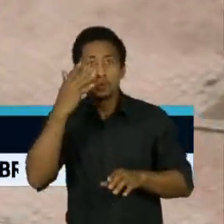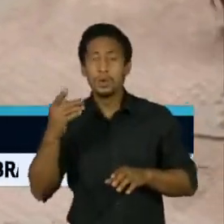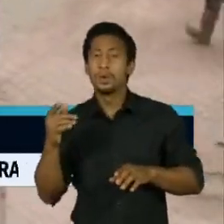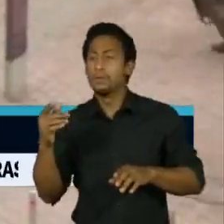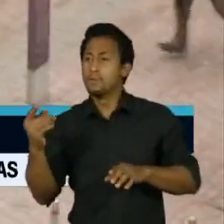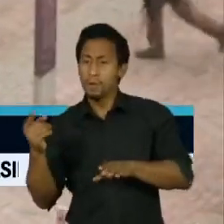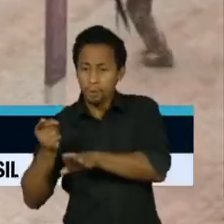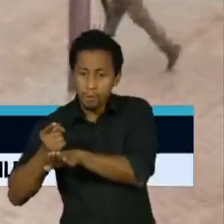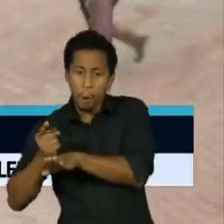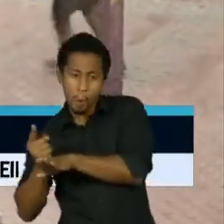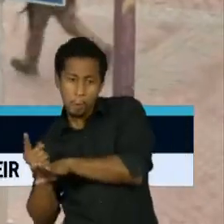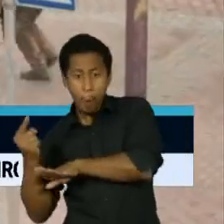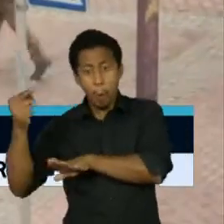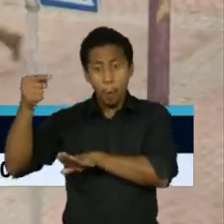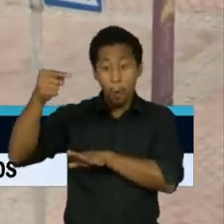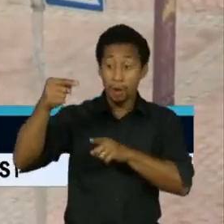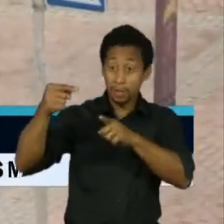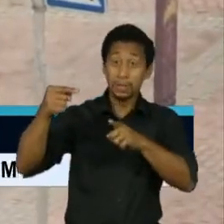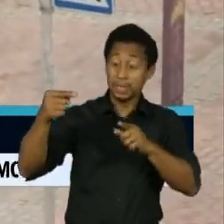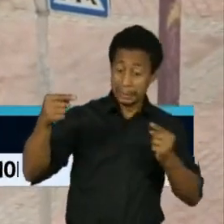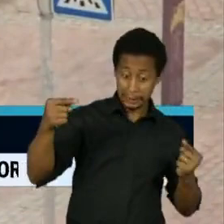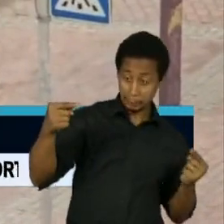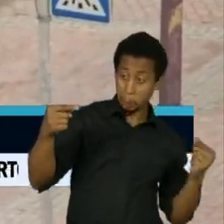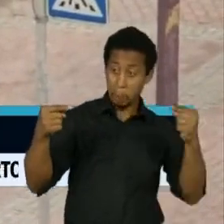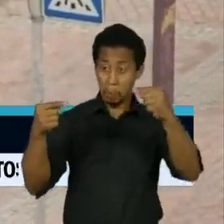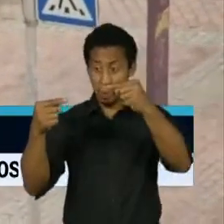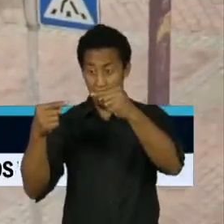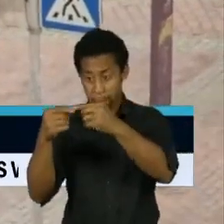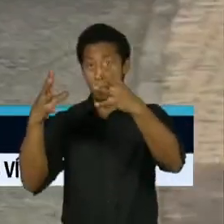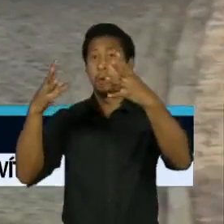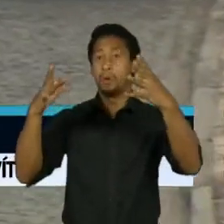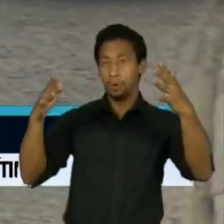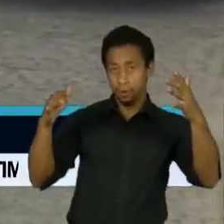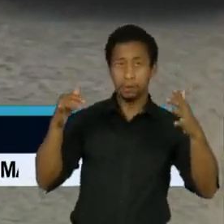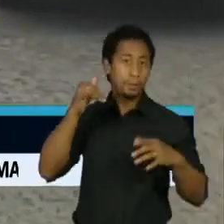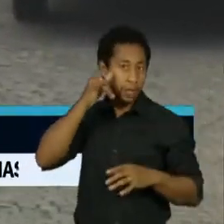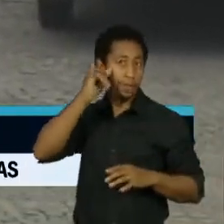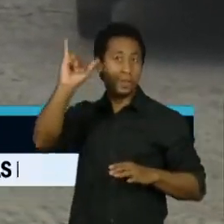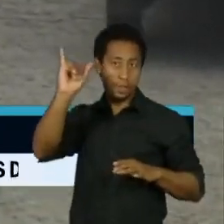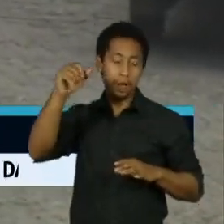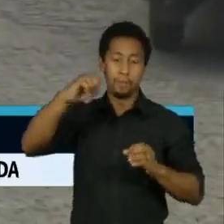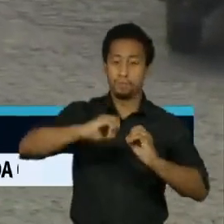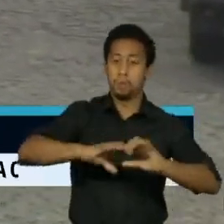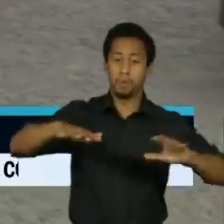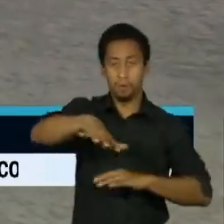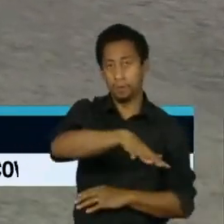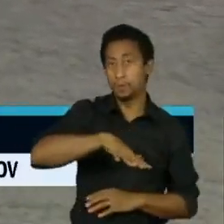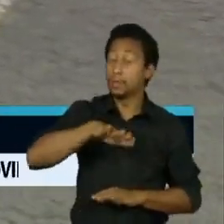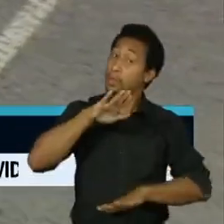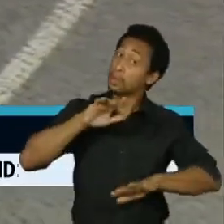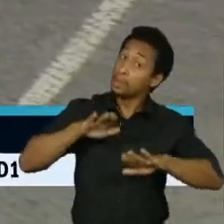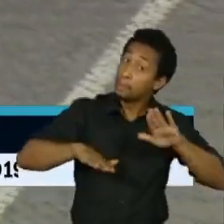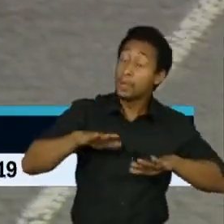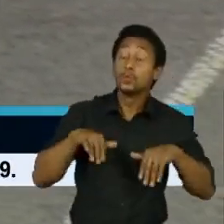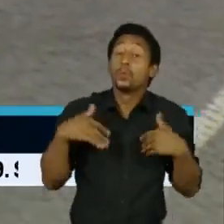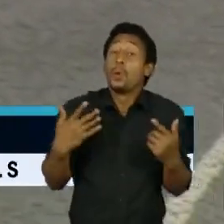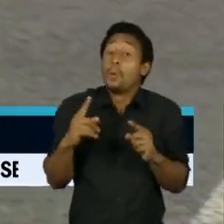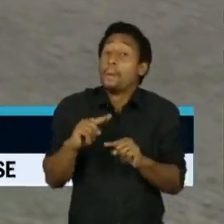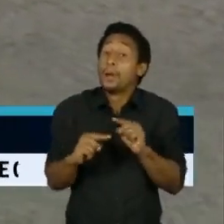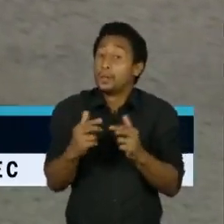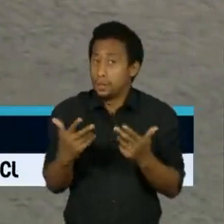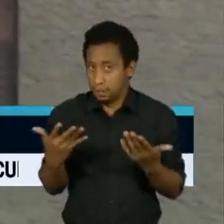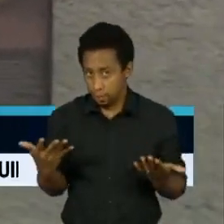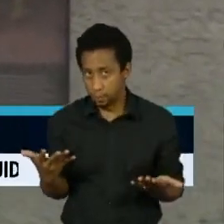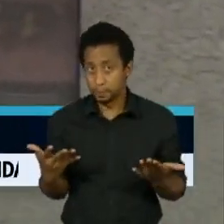desses carros aí a uma distância de 2 quilômetros ou mais, dependendo da característica do material. E ainda do